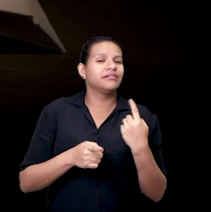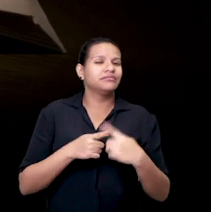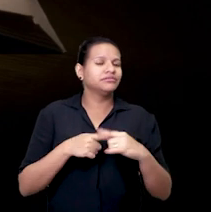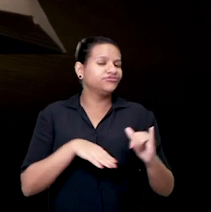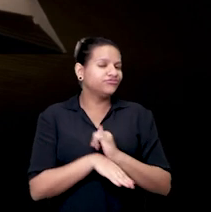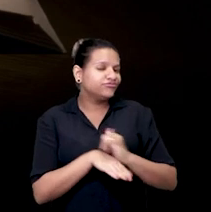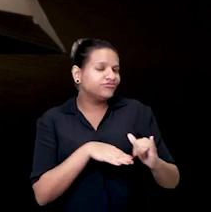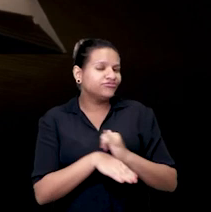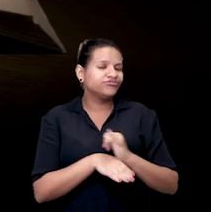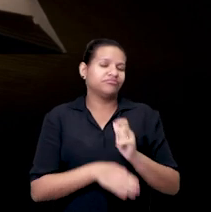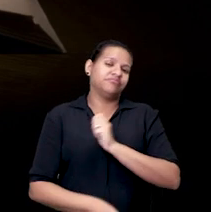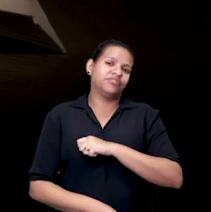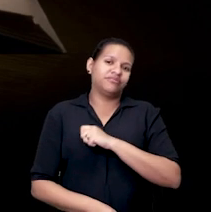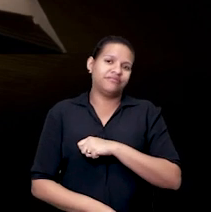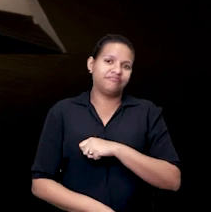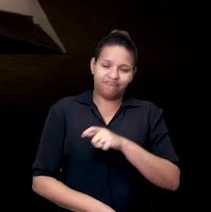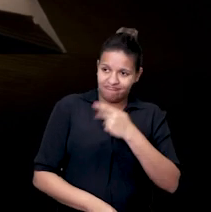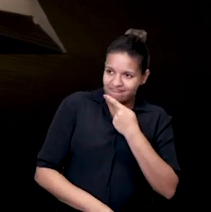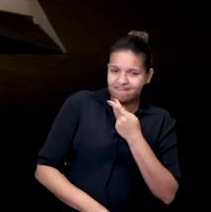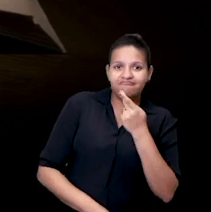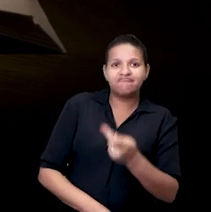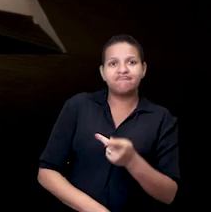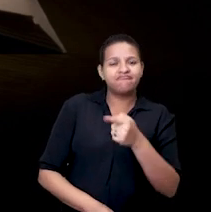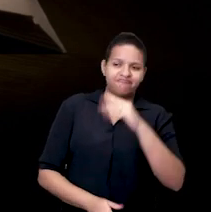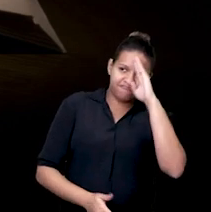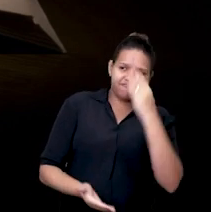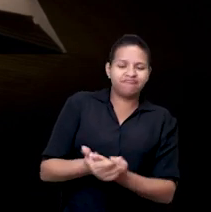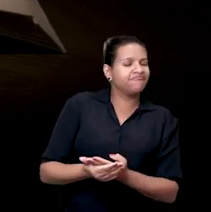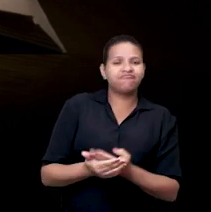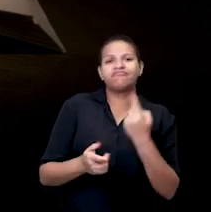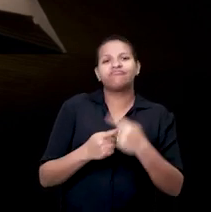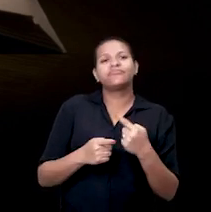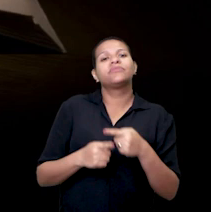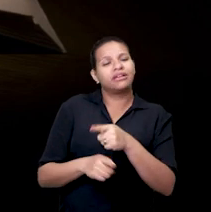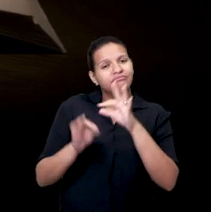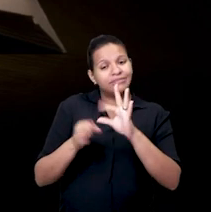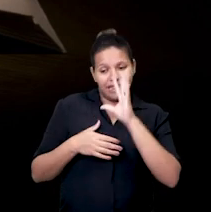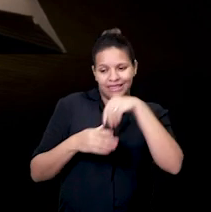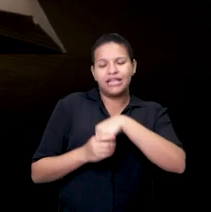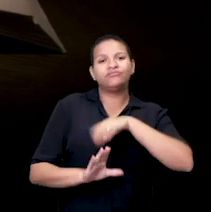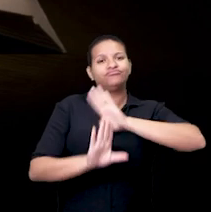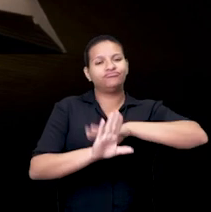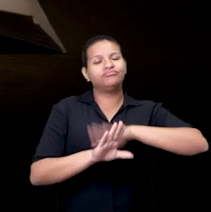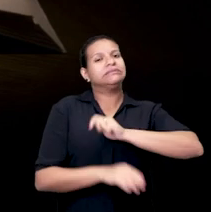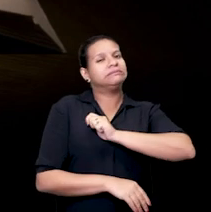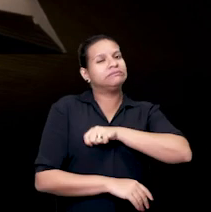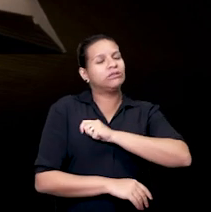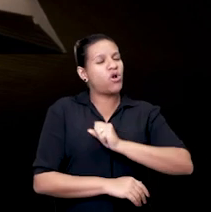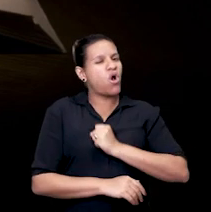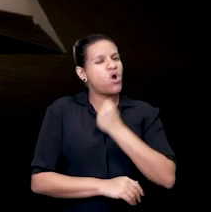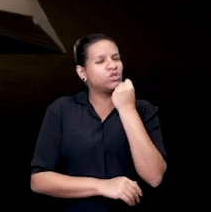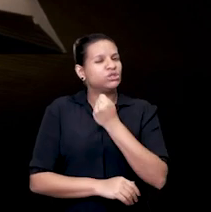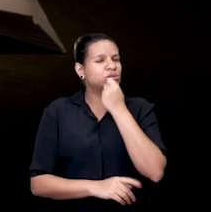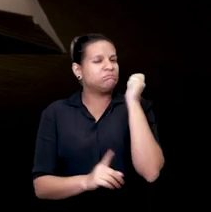falar com amabilidade, não te fies nele porque há sete abominações em seu coração. Pode dissimular seu